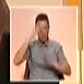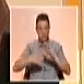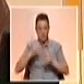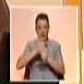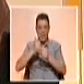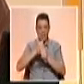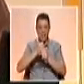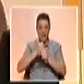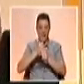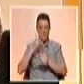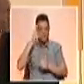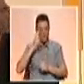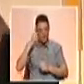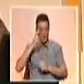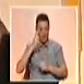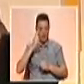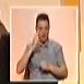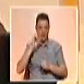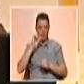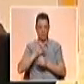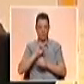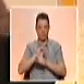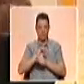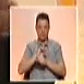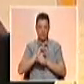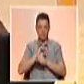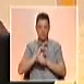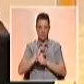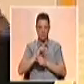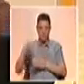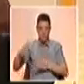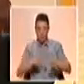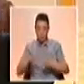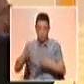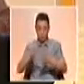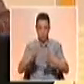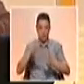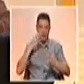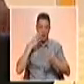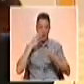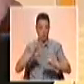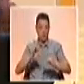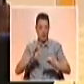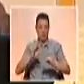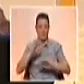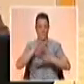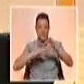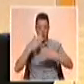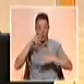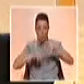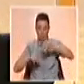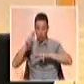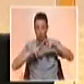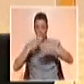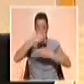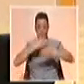Na Madeira em 2010. Basicamente estrangulou-se o curso natural do rio, construíram-se muros nas margens,